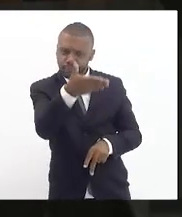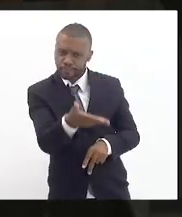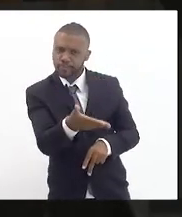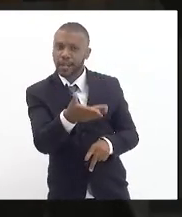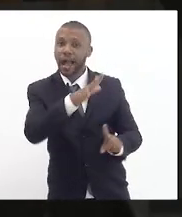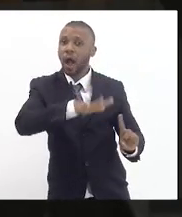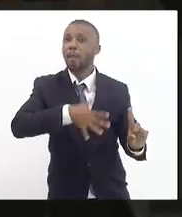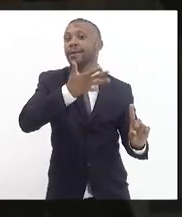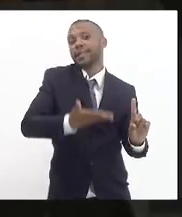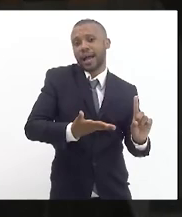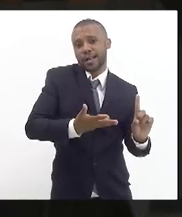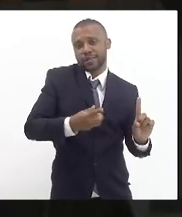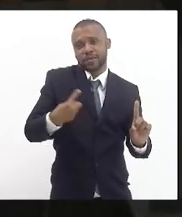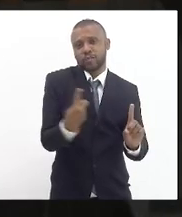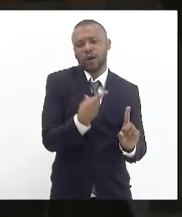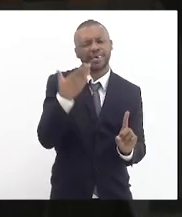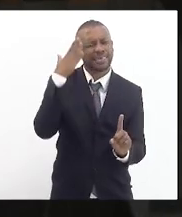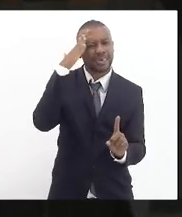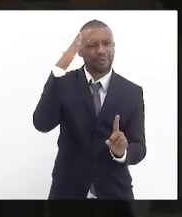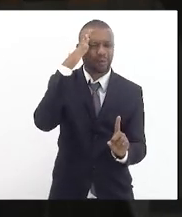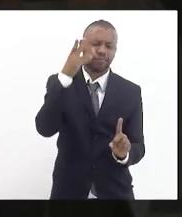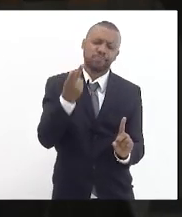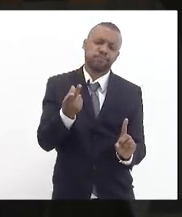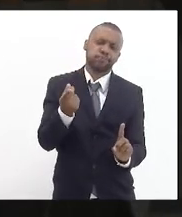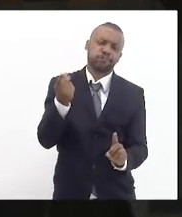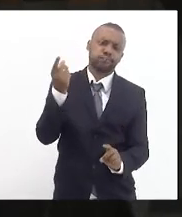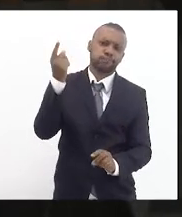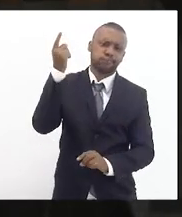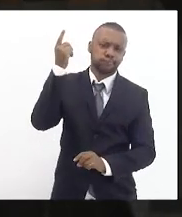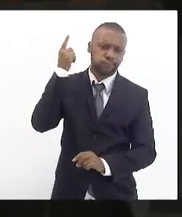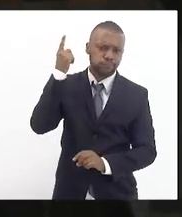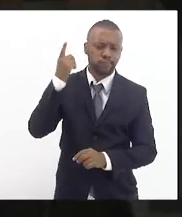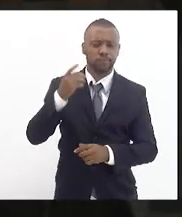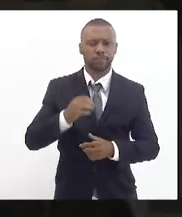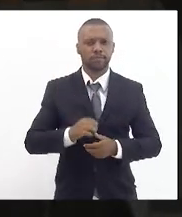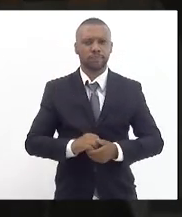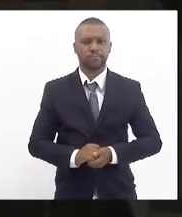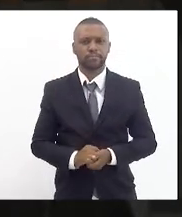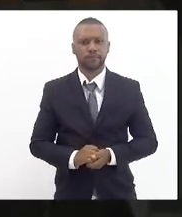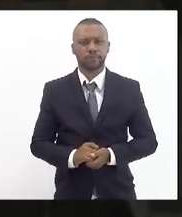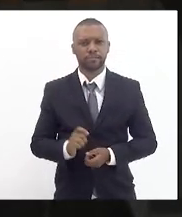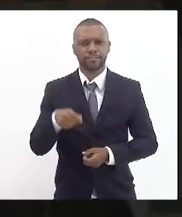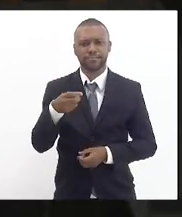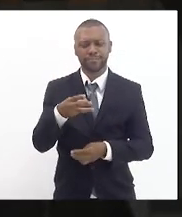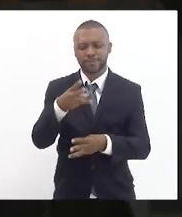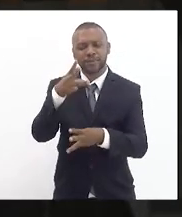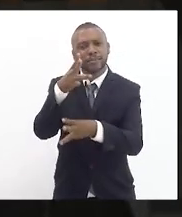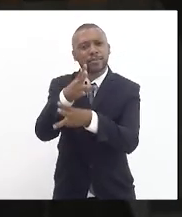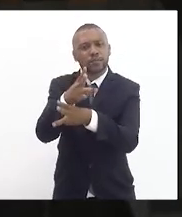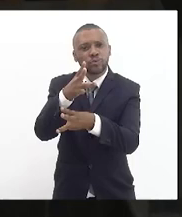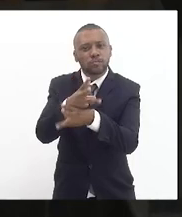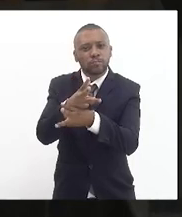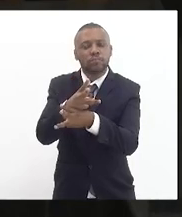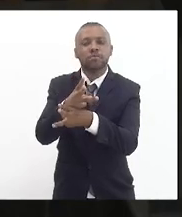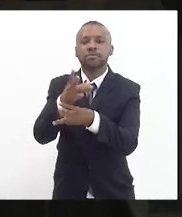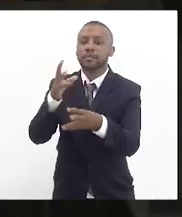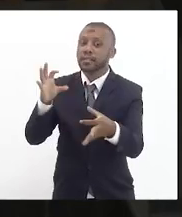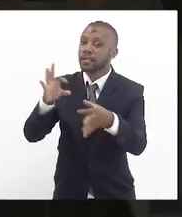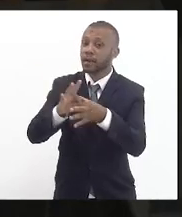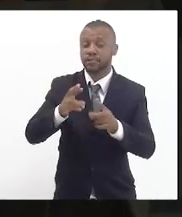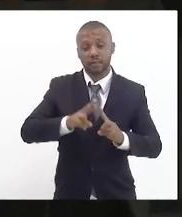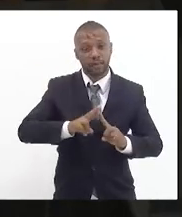que para nós nós sabemos há muito tempo né que o eixo entidade do